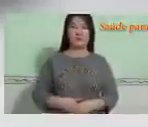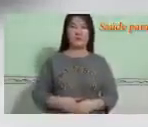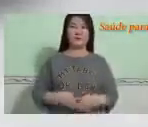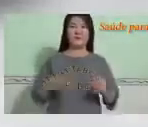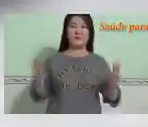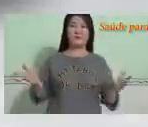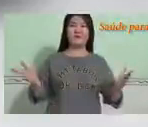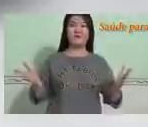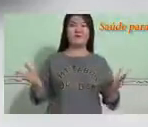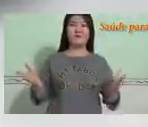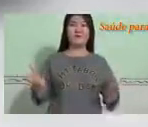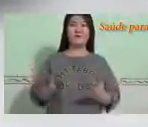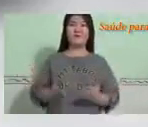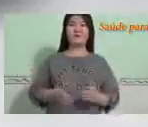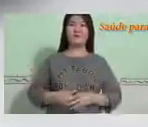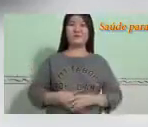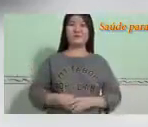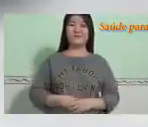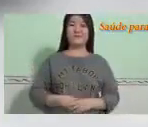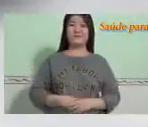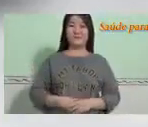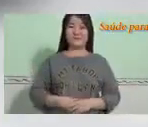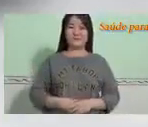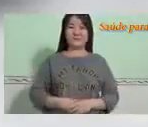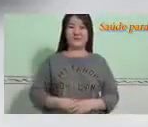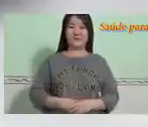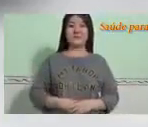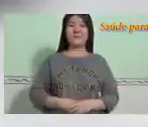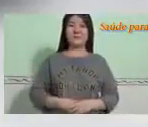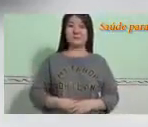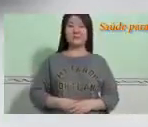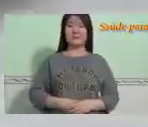Entenda como é feito o transplante de pulmão e quando é necessário.